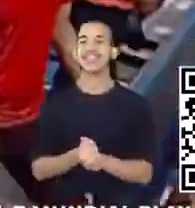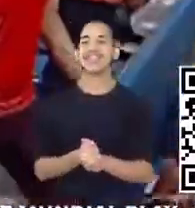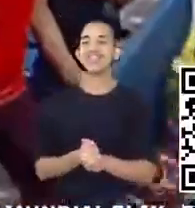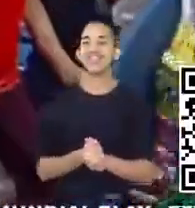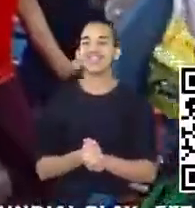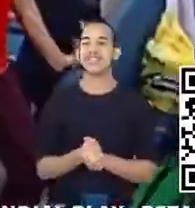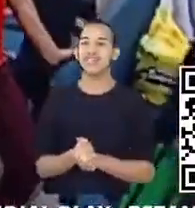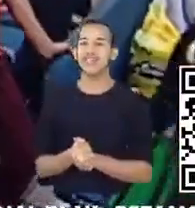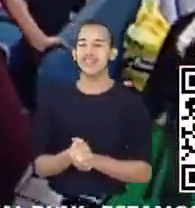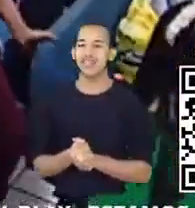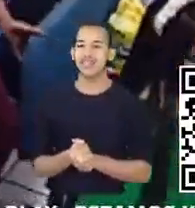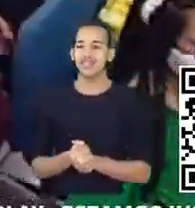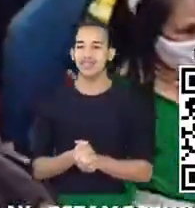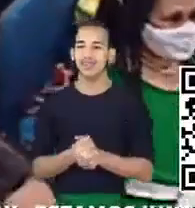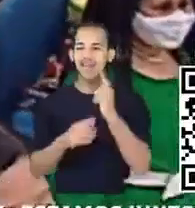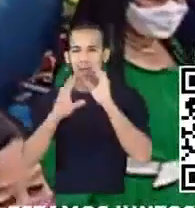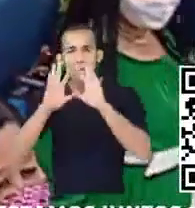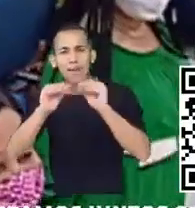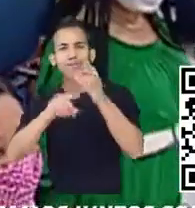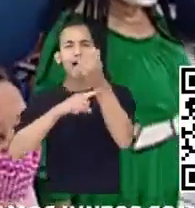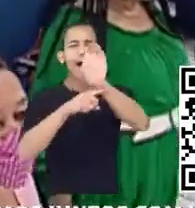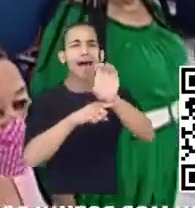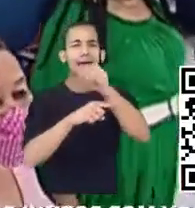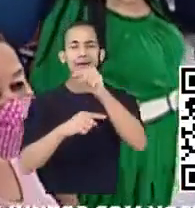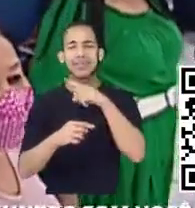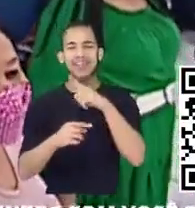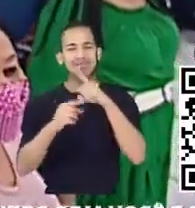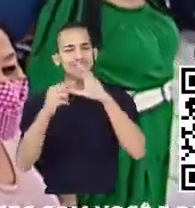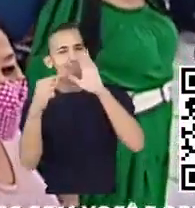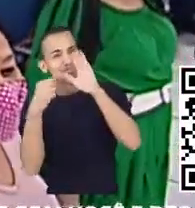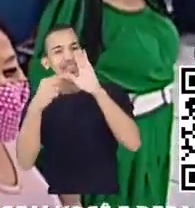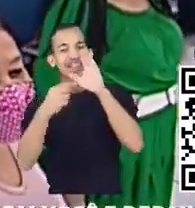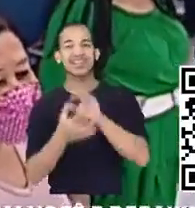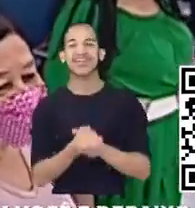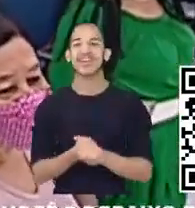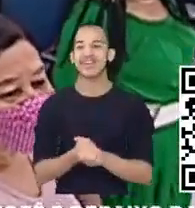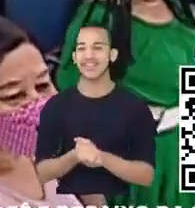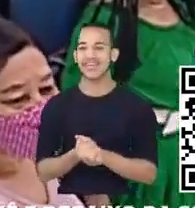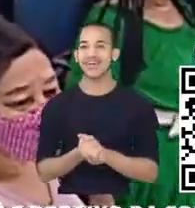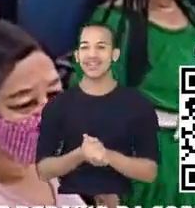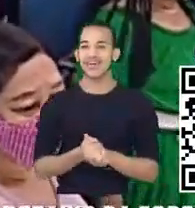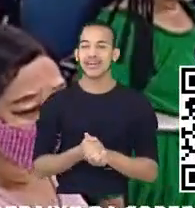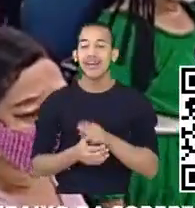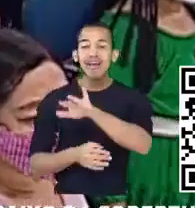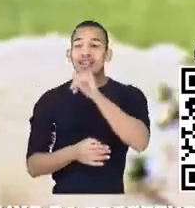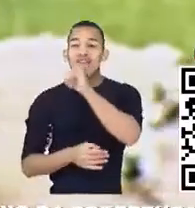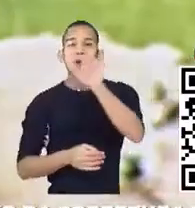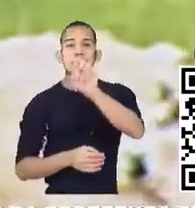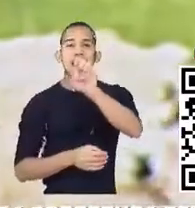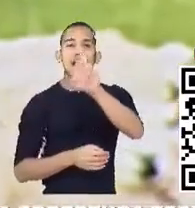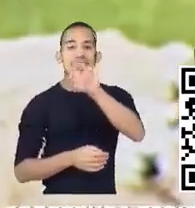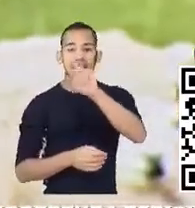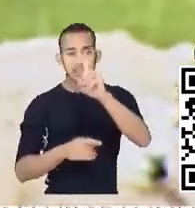anos. Olha lá, mexendo na câmera. Ô filhinha. Senhor. É, se a Érica, fala pra Érica assim, que se ela não